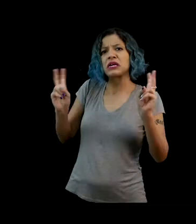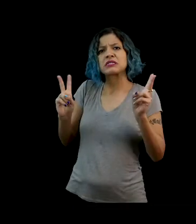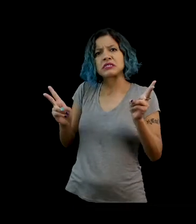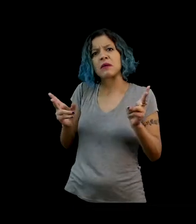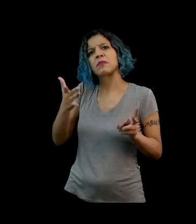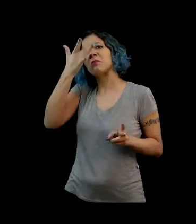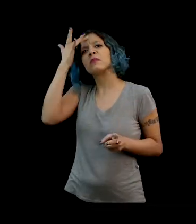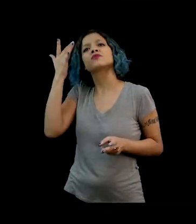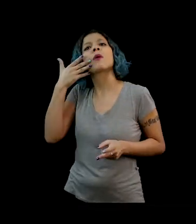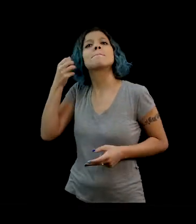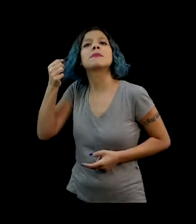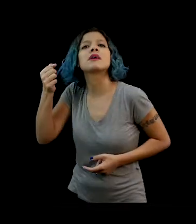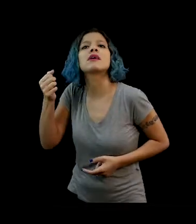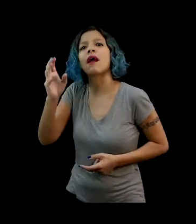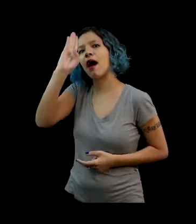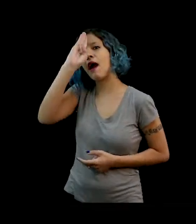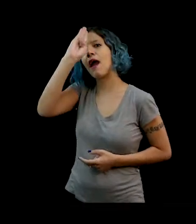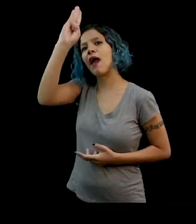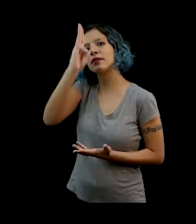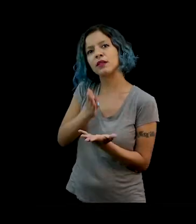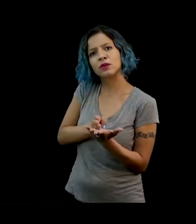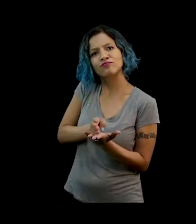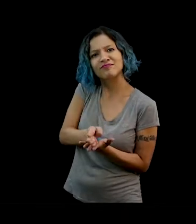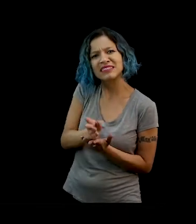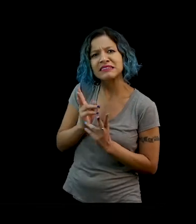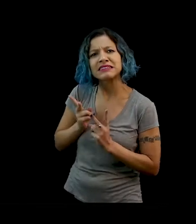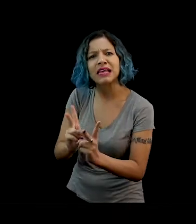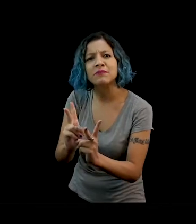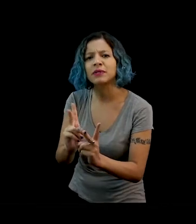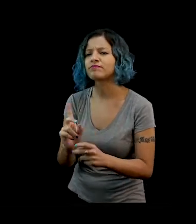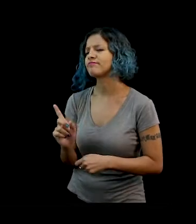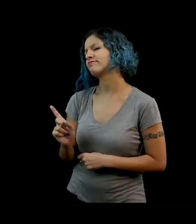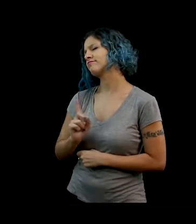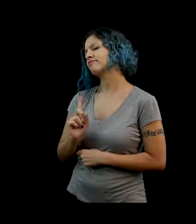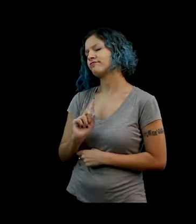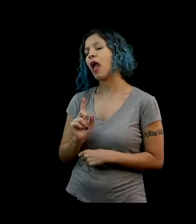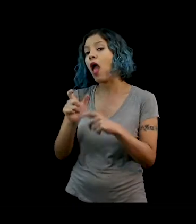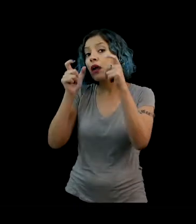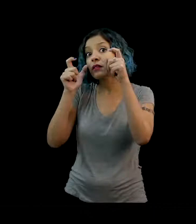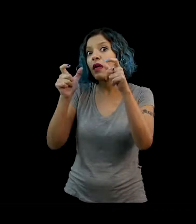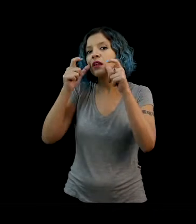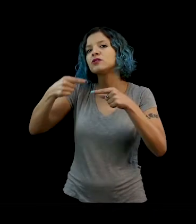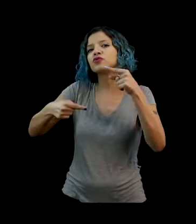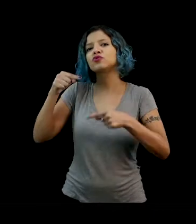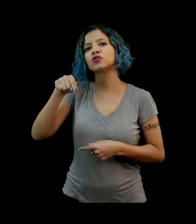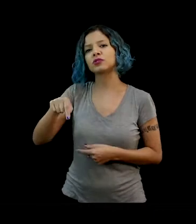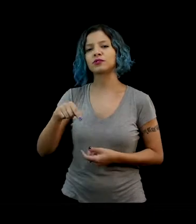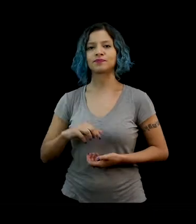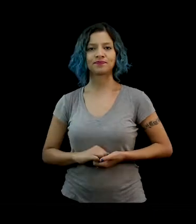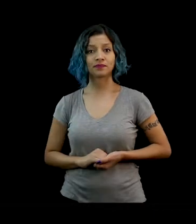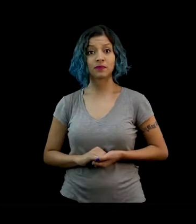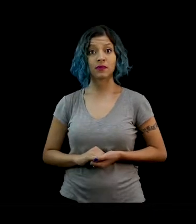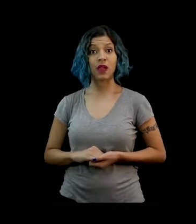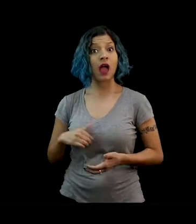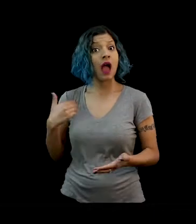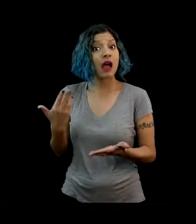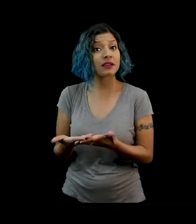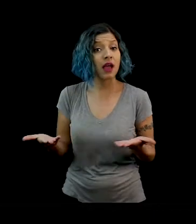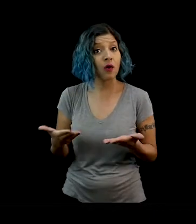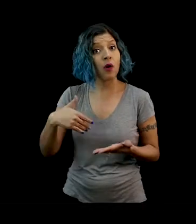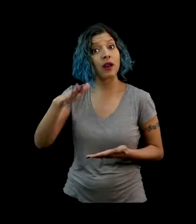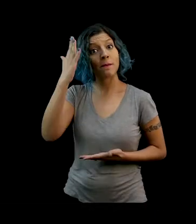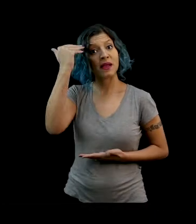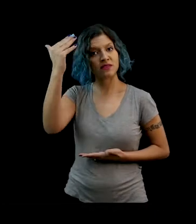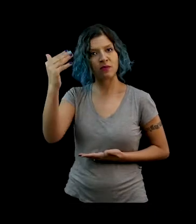esses então é isso que me interessa o meu quadrinho mais longo até o momento é o syncup que fala sobre